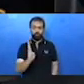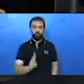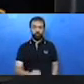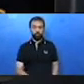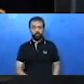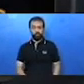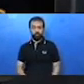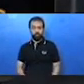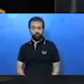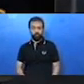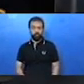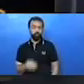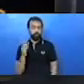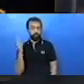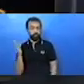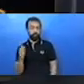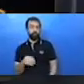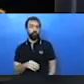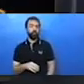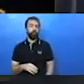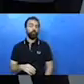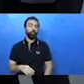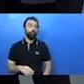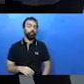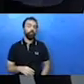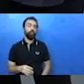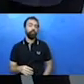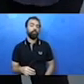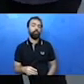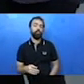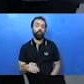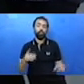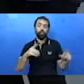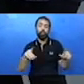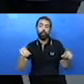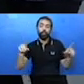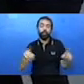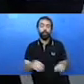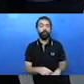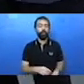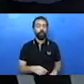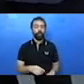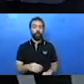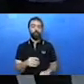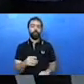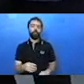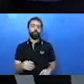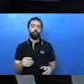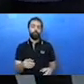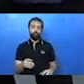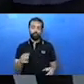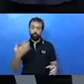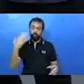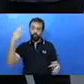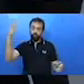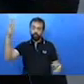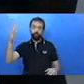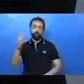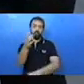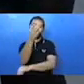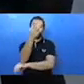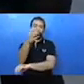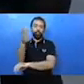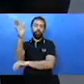salve lindo, a bandeira da esperança. Salve símbolo, Augusto da paz. E Augusto